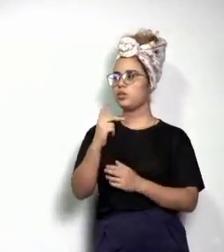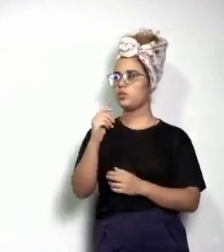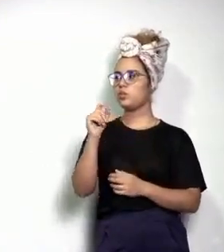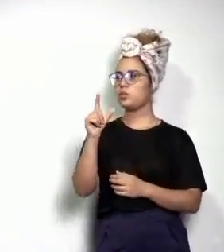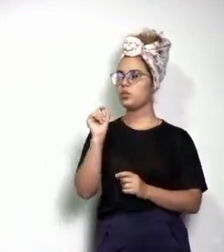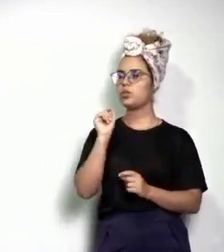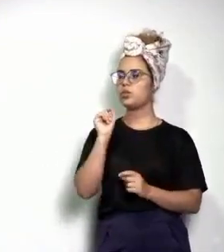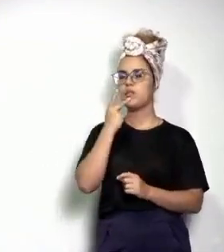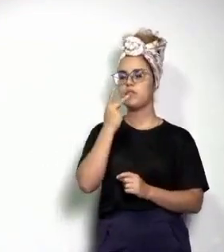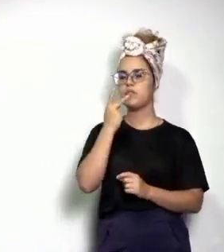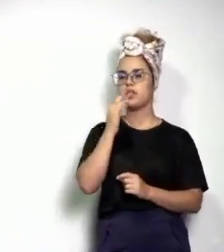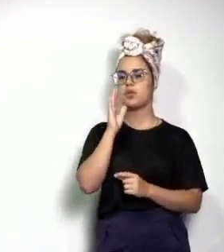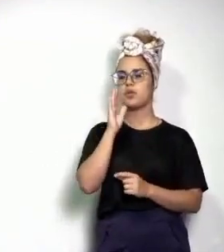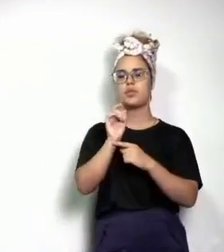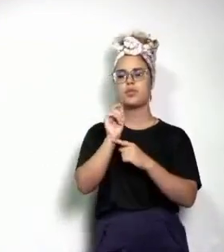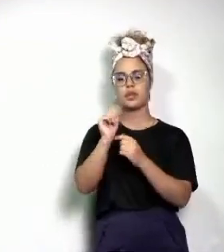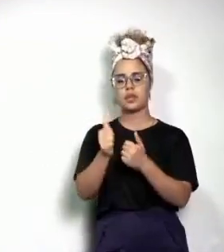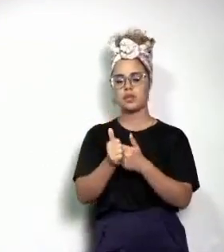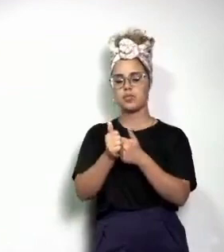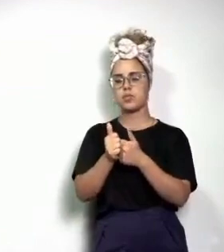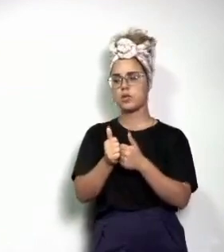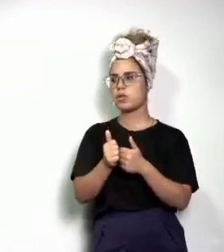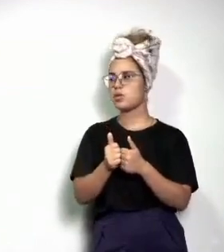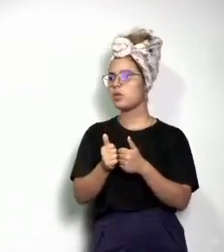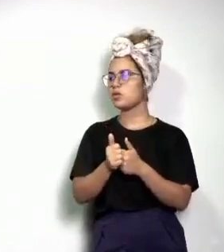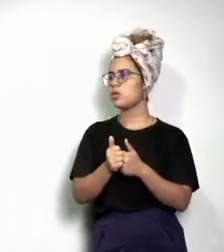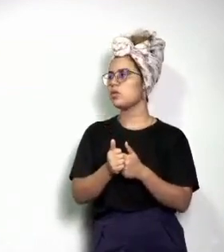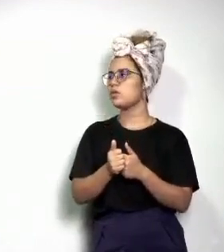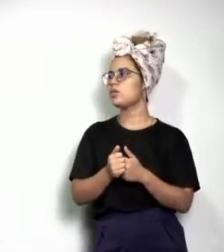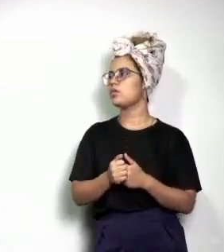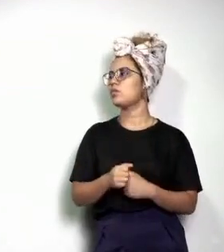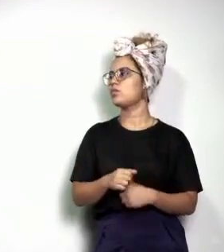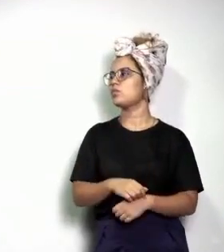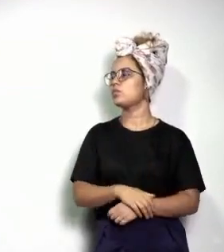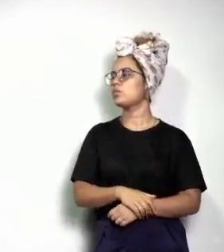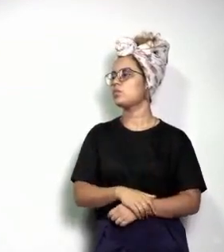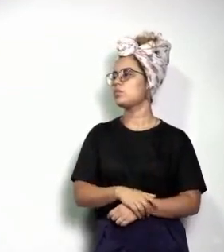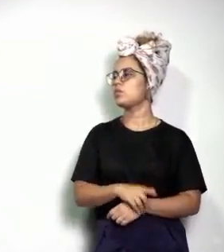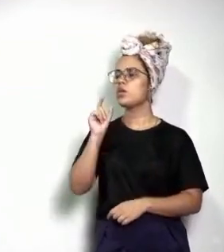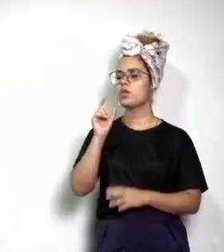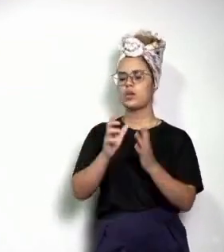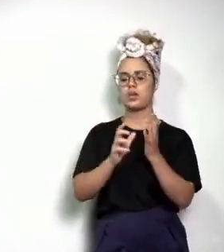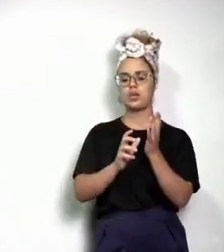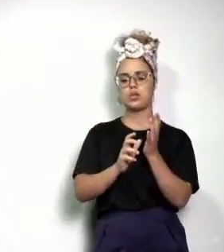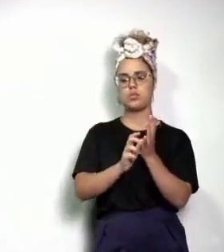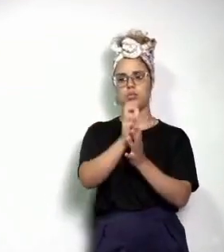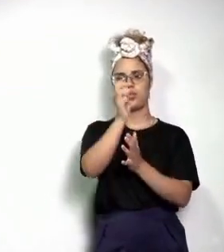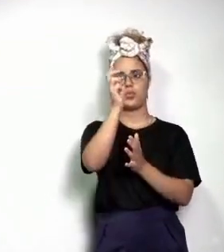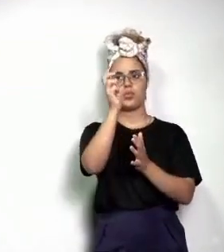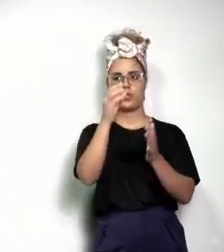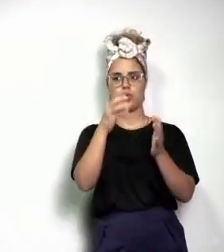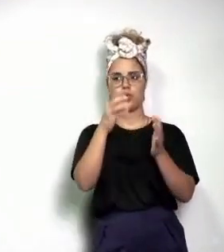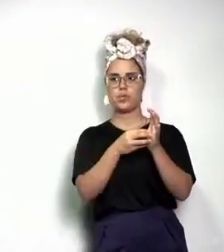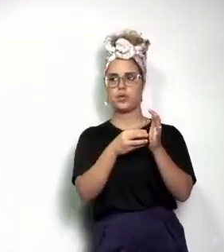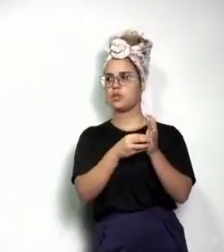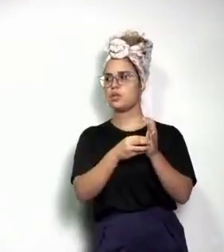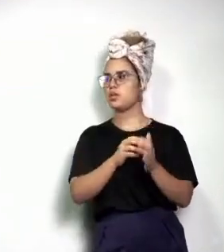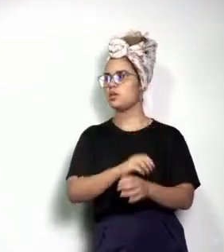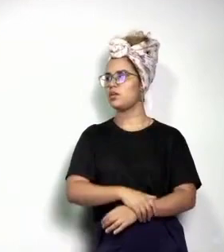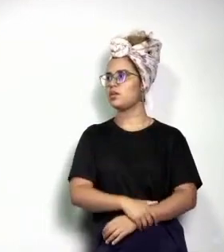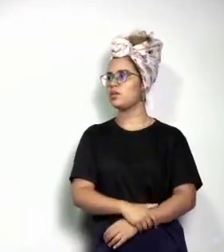mais próximos, depois eu mostro para o resto. Alguém tira a bateria, por favor?